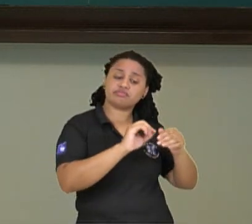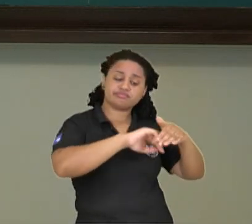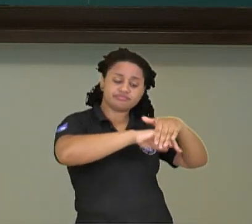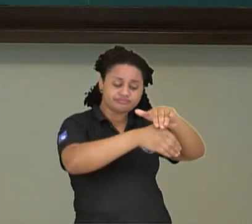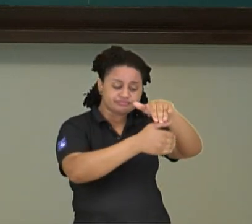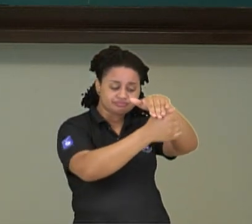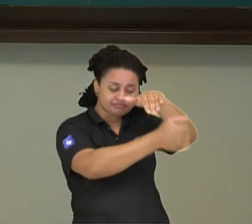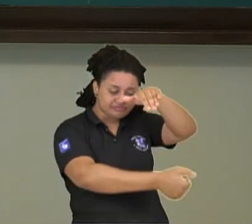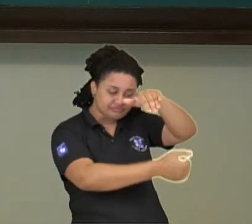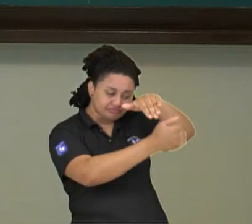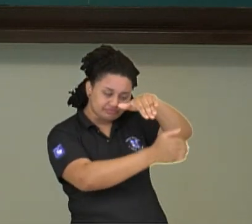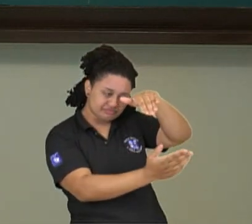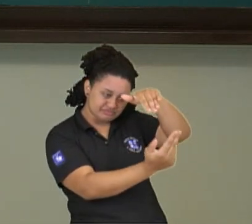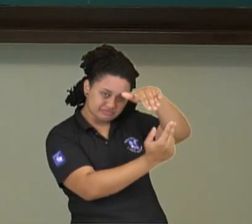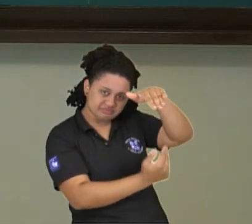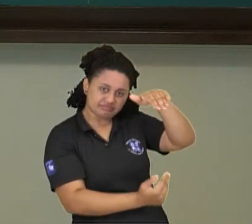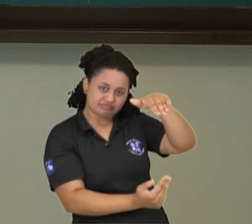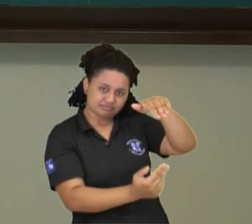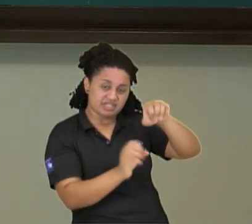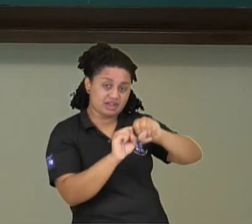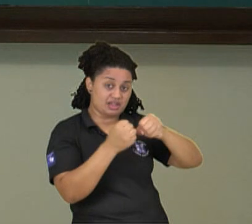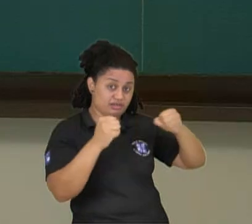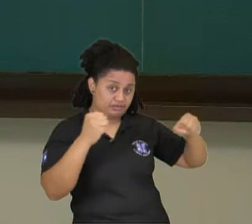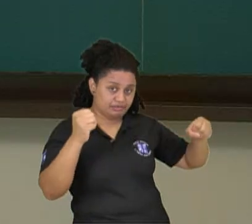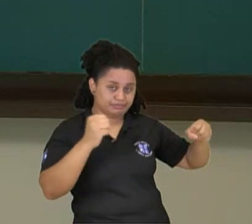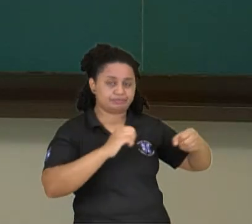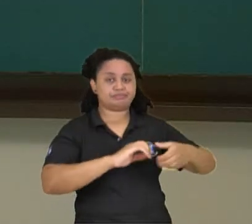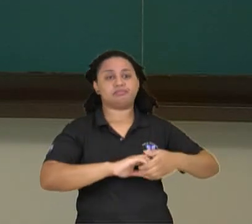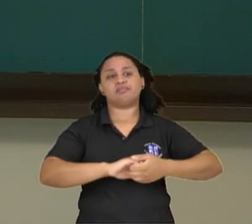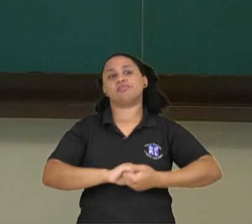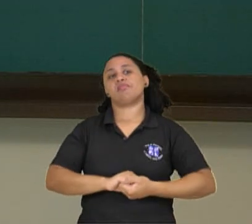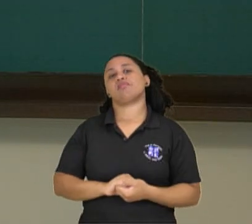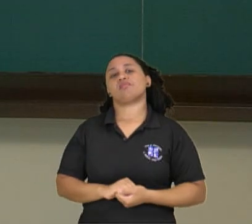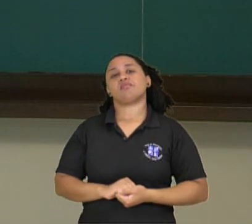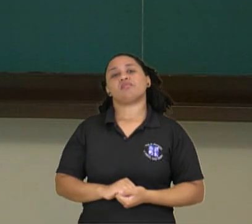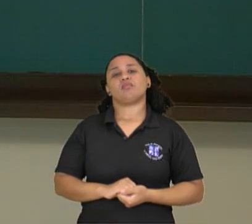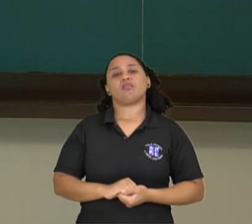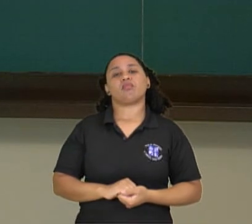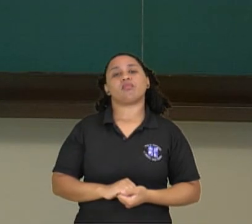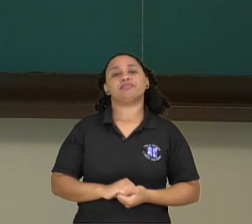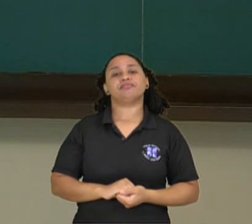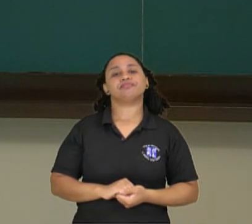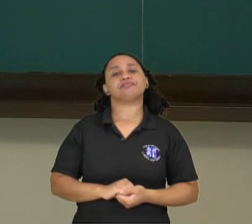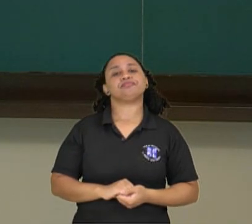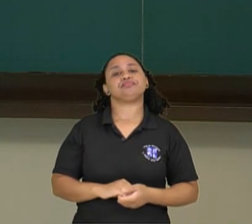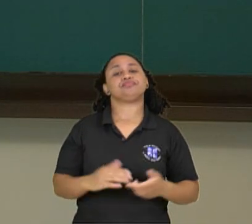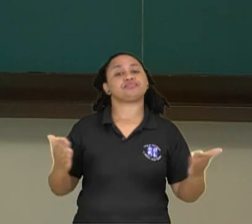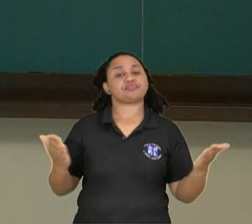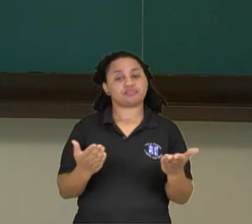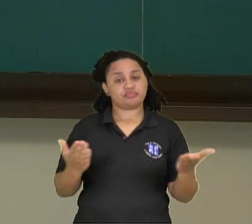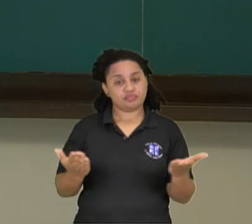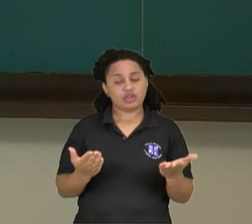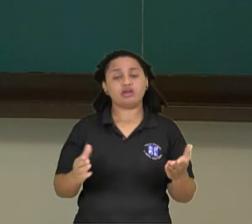rupestre. Representam acontecimentos do cotidiano do homem